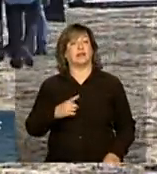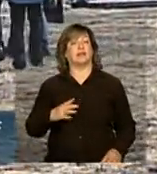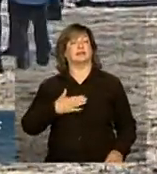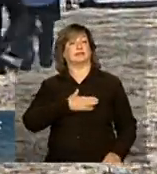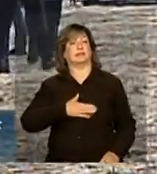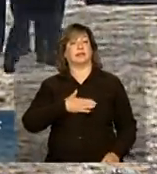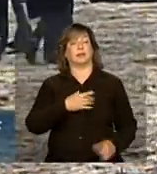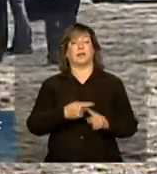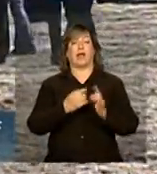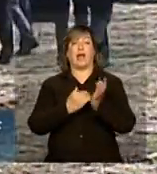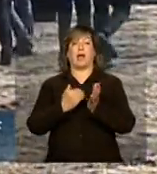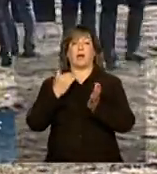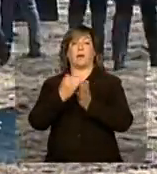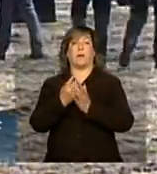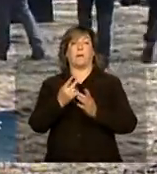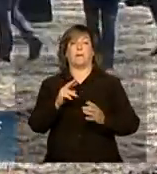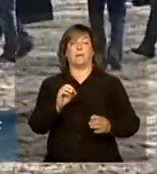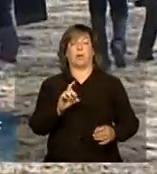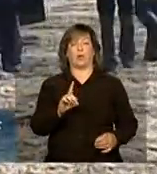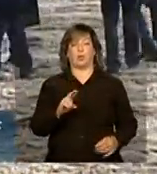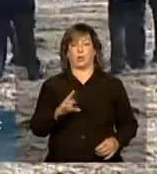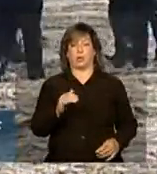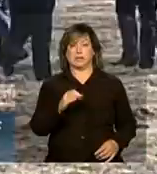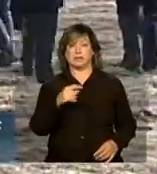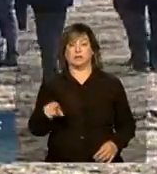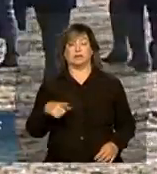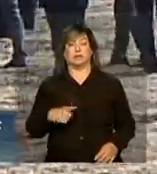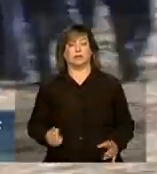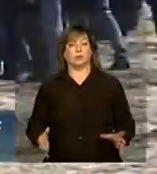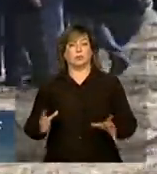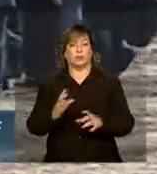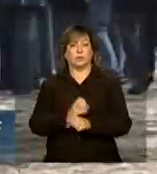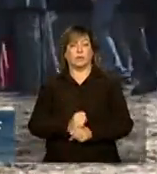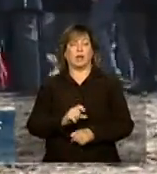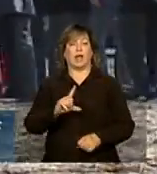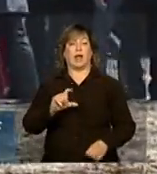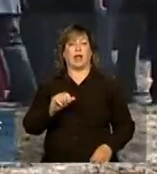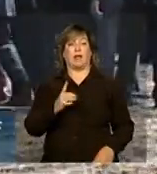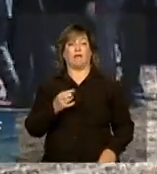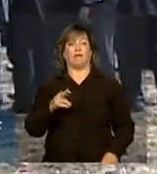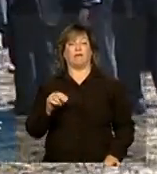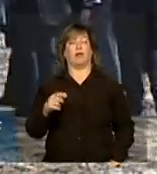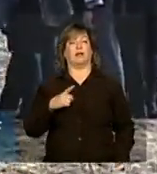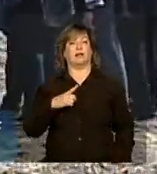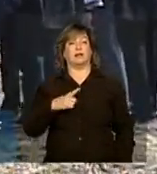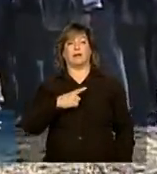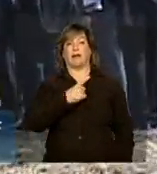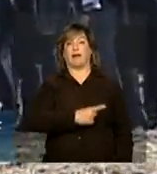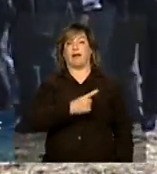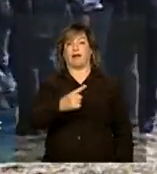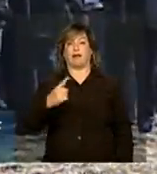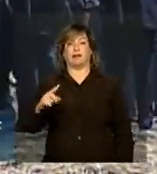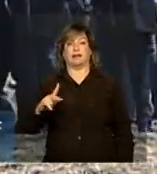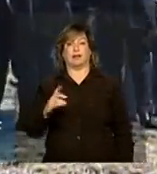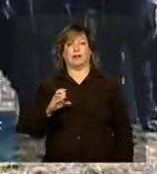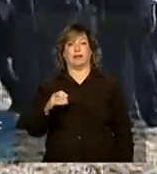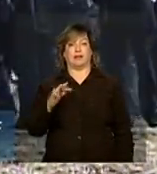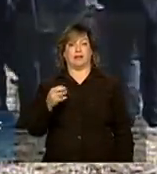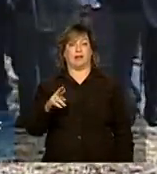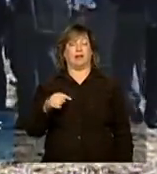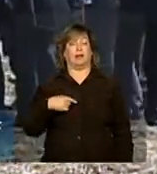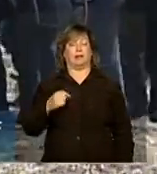produtividade a produtividade que é aquele rendimento que a lavoura tem né Em cada hectare por exemplo a